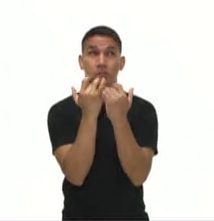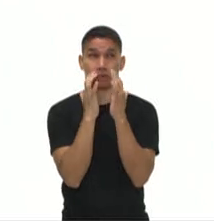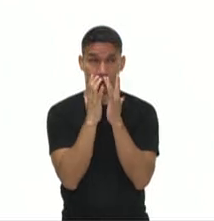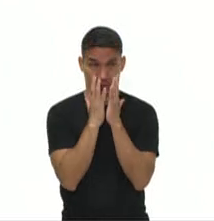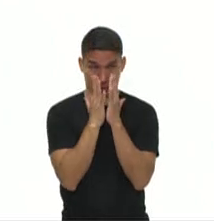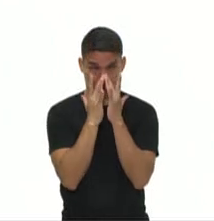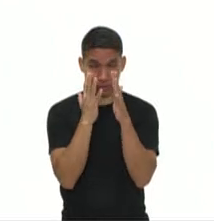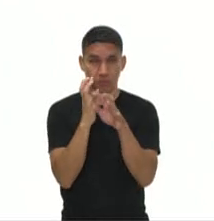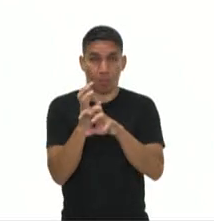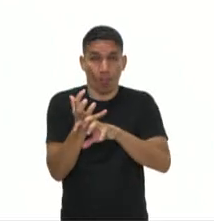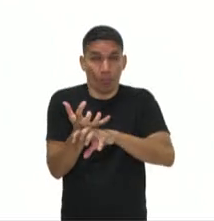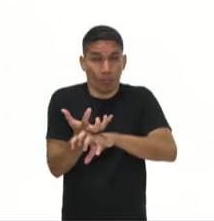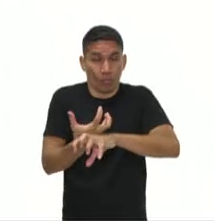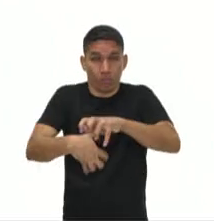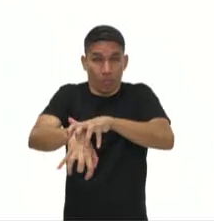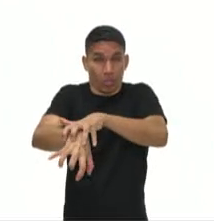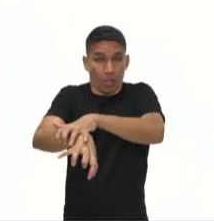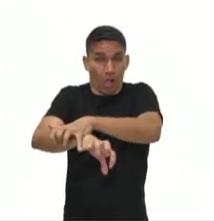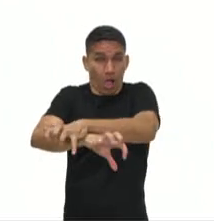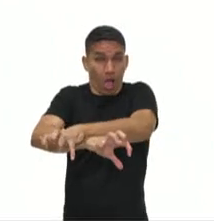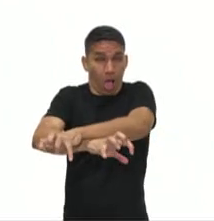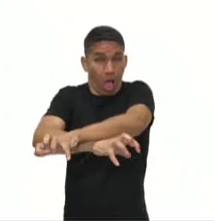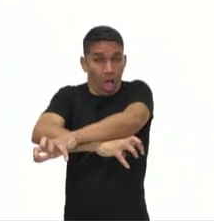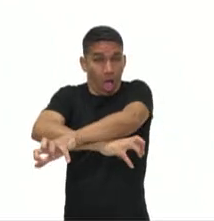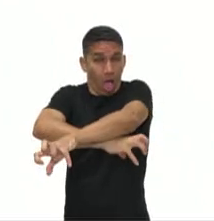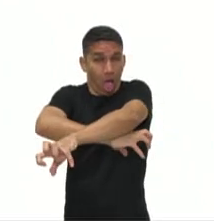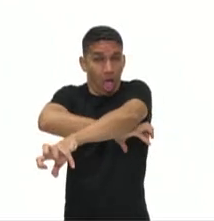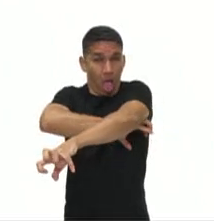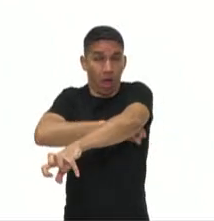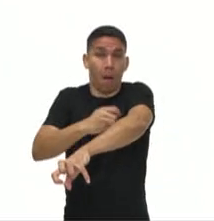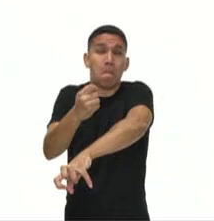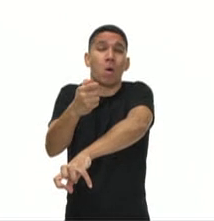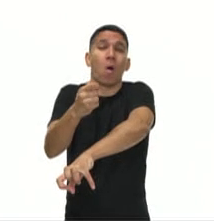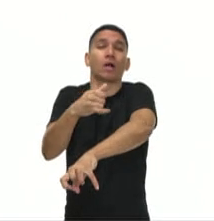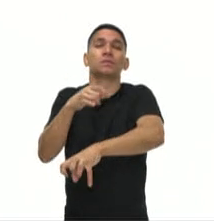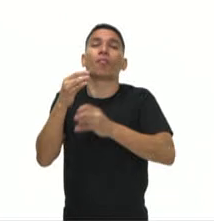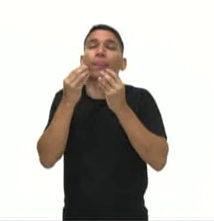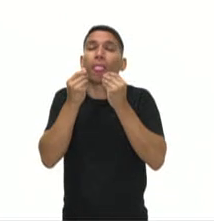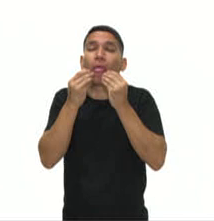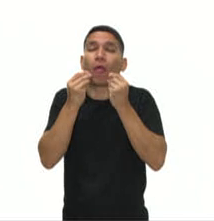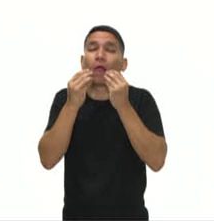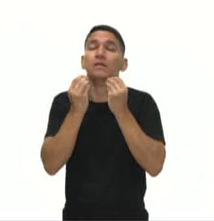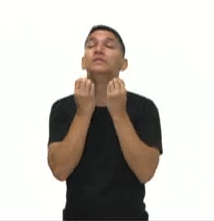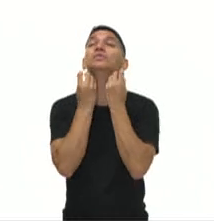nariz, secava ainda mais a pouca saliva que pacientemente juntava.